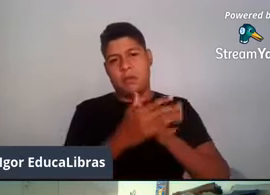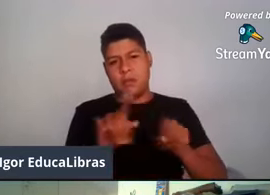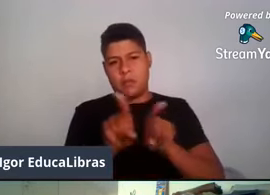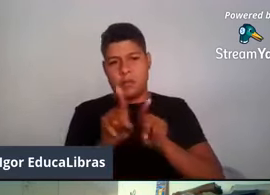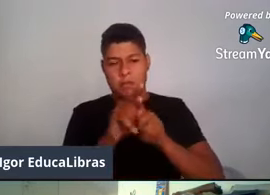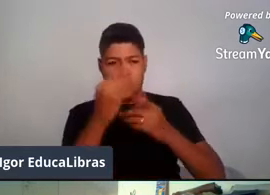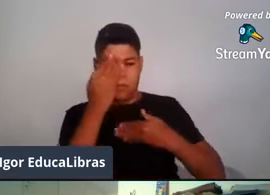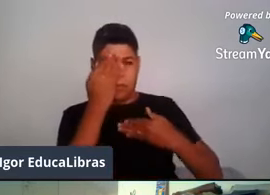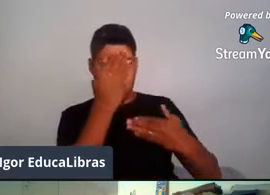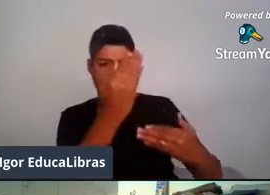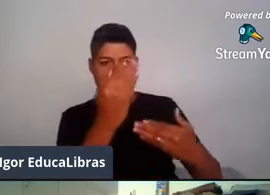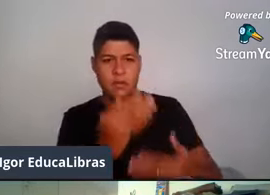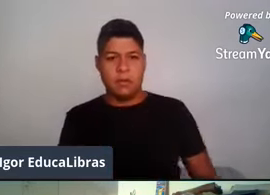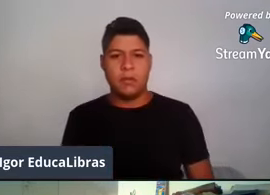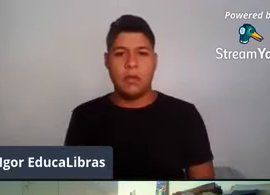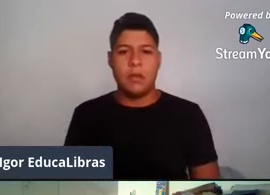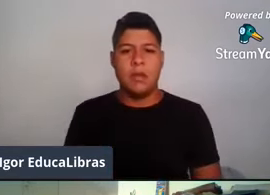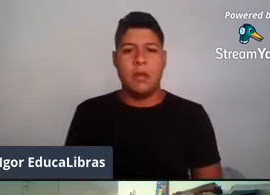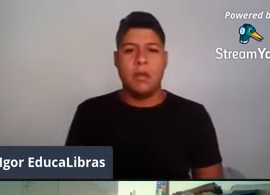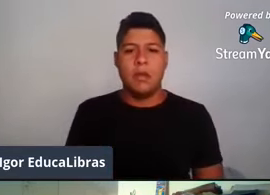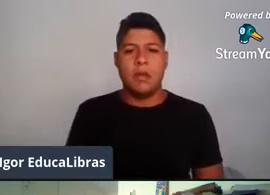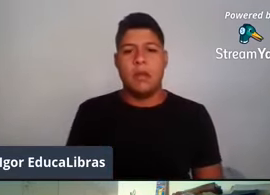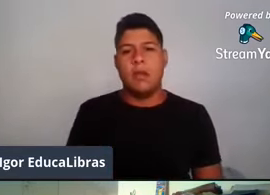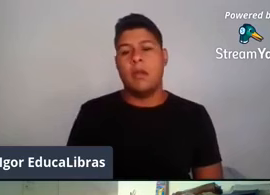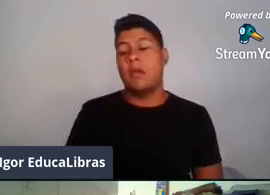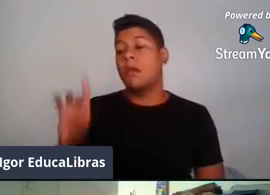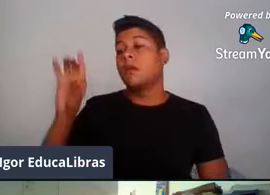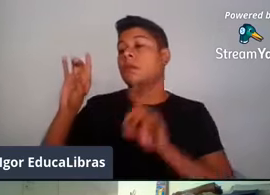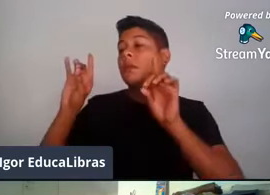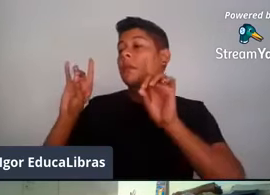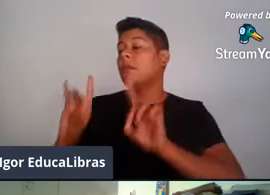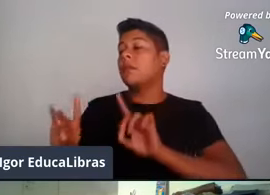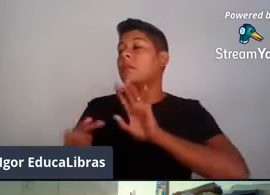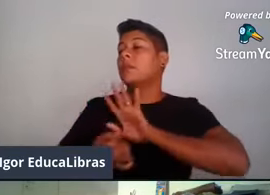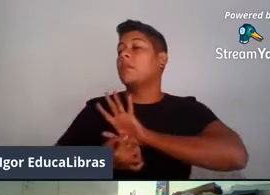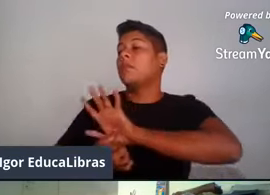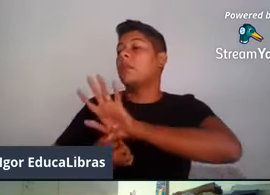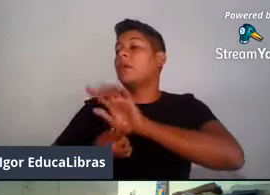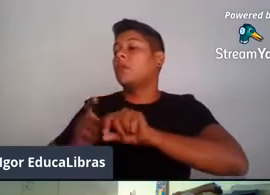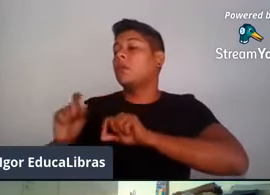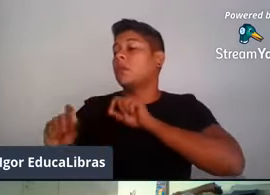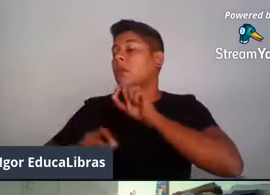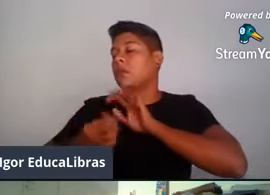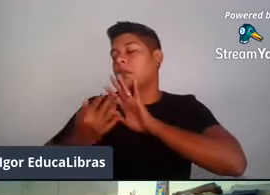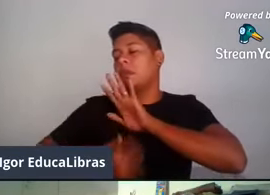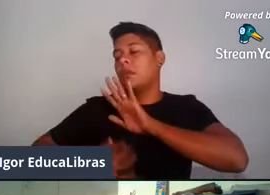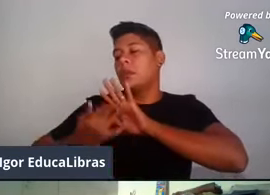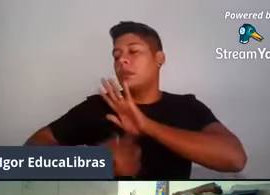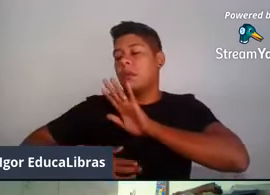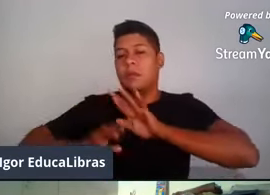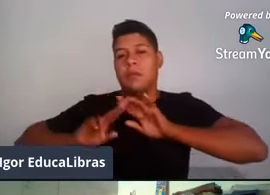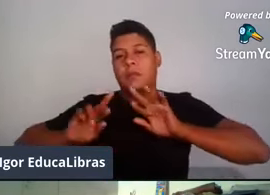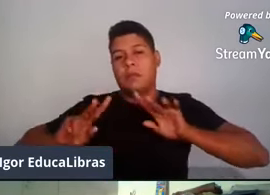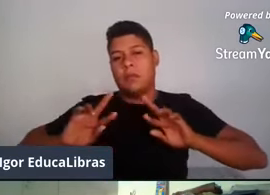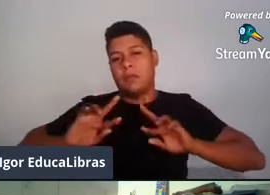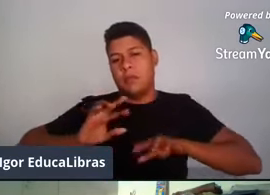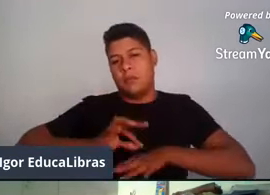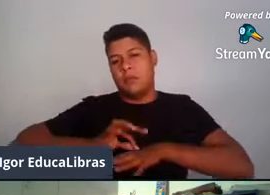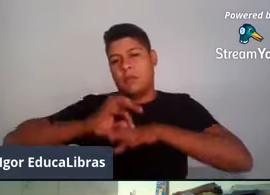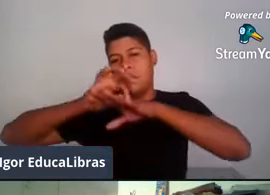obrigada. Marinalva, a deficiência só demonstra e caracteriza a diversidade humana, só